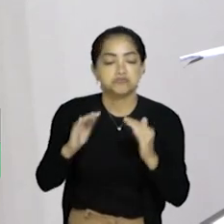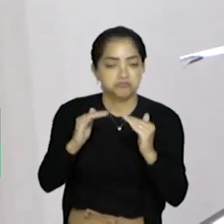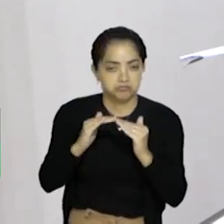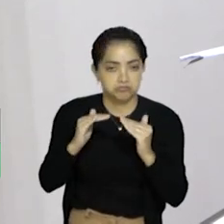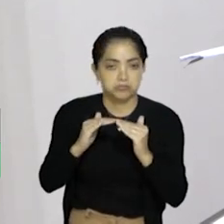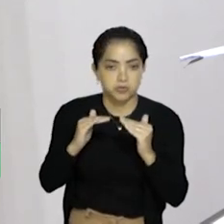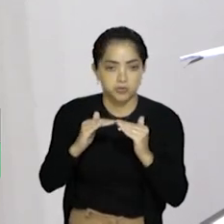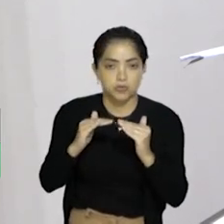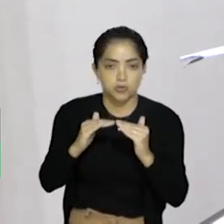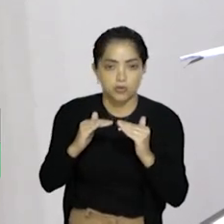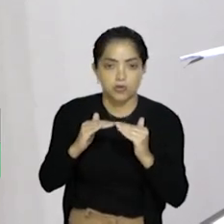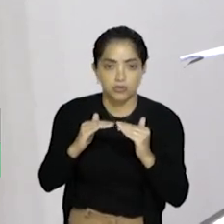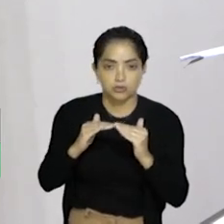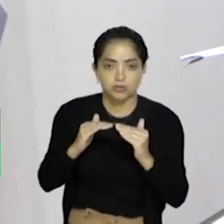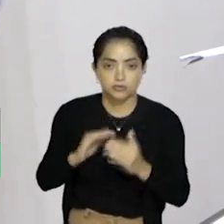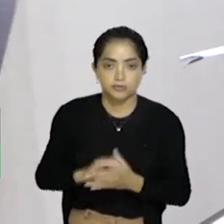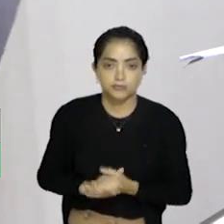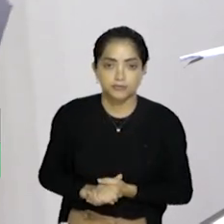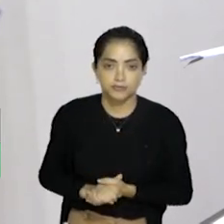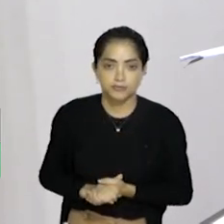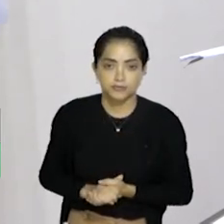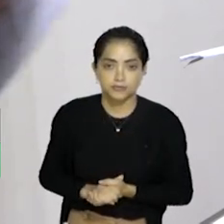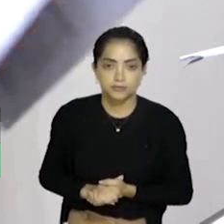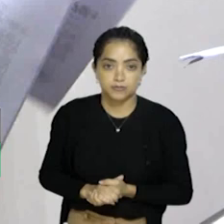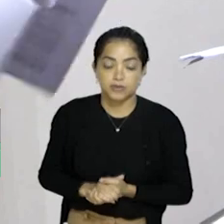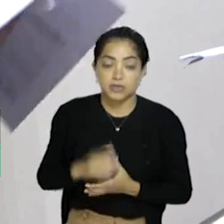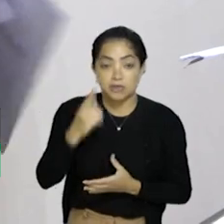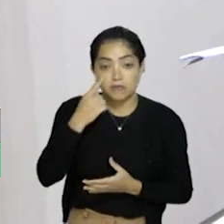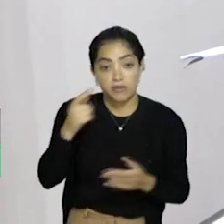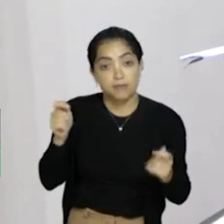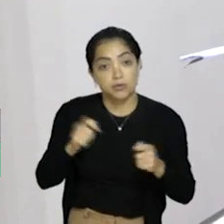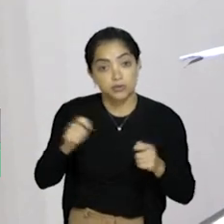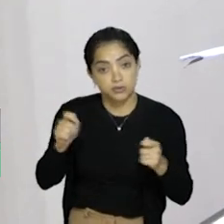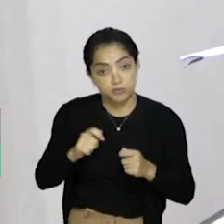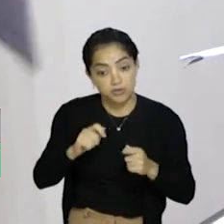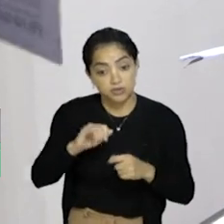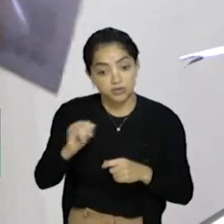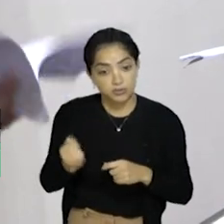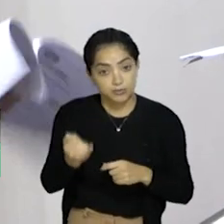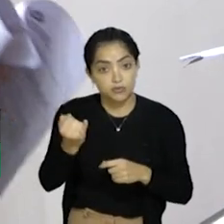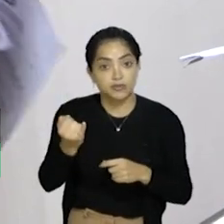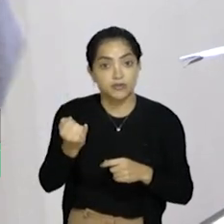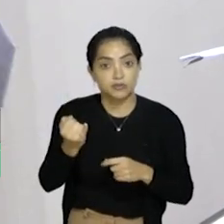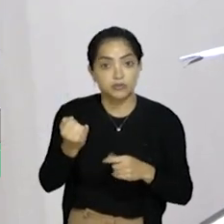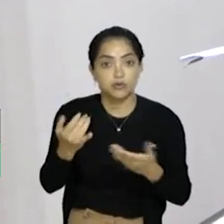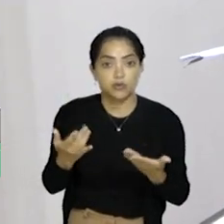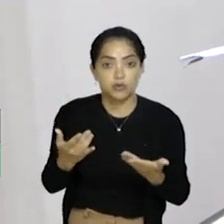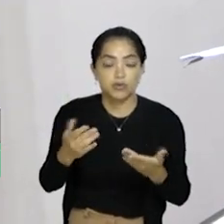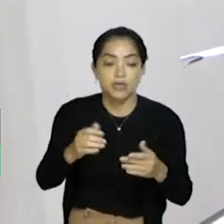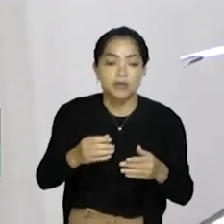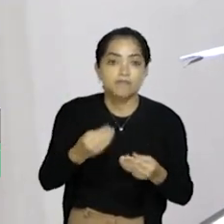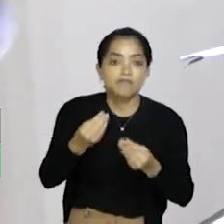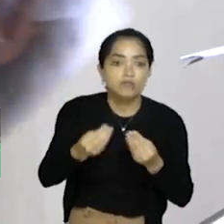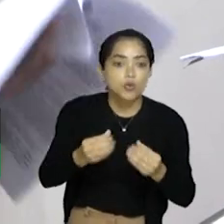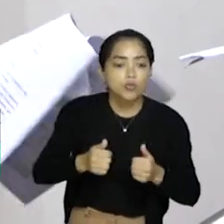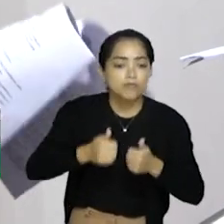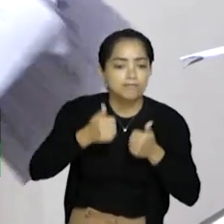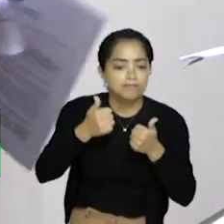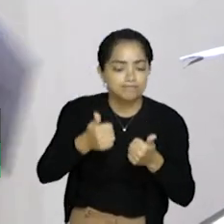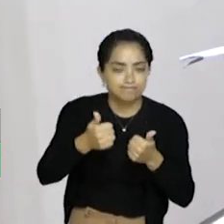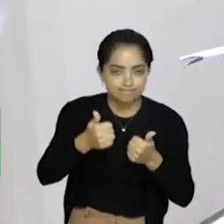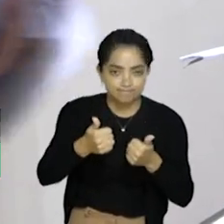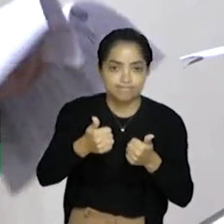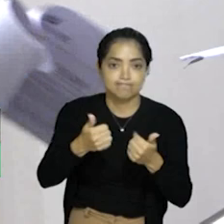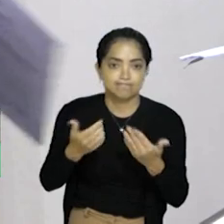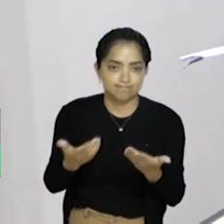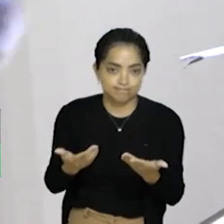plenamente com voto excelente se eu ver a possibilidade de aproveitar da melhor maneira para Joinville e